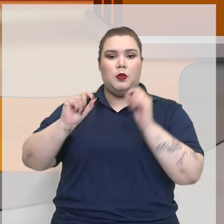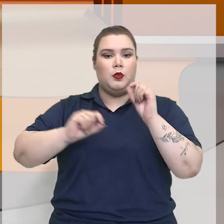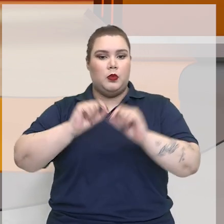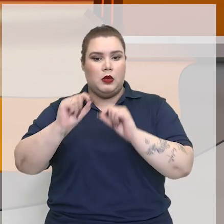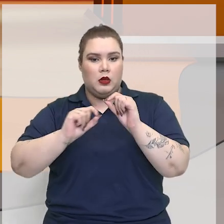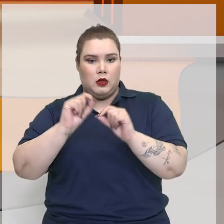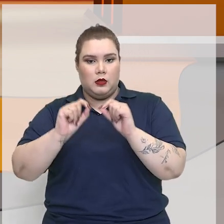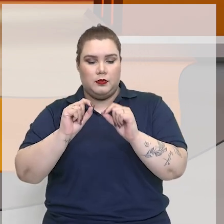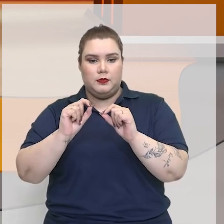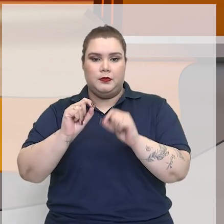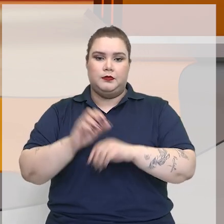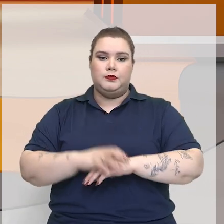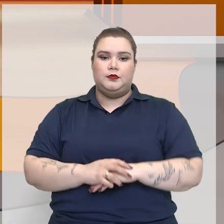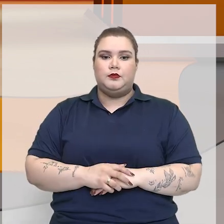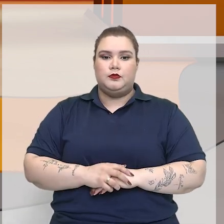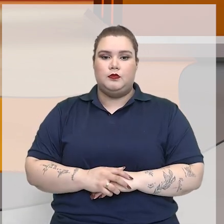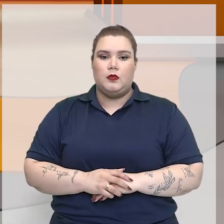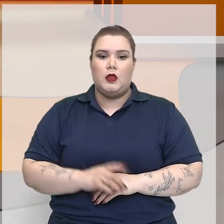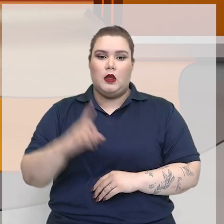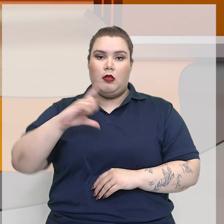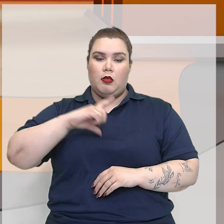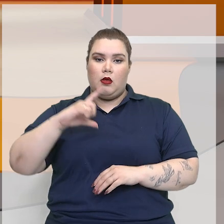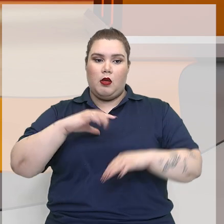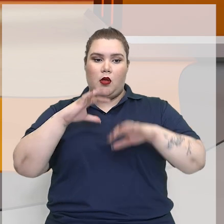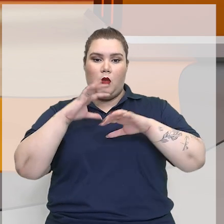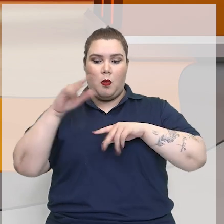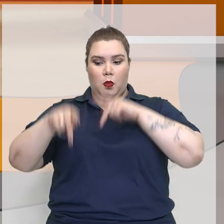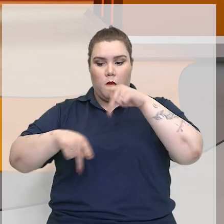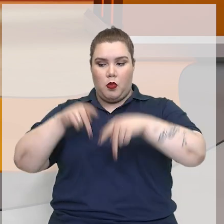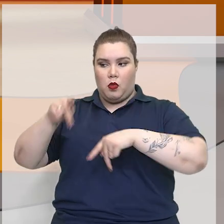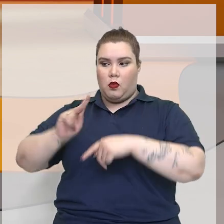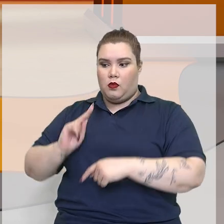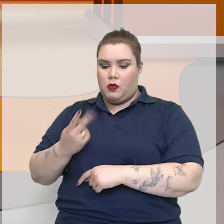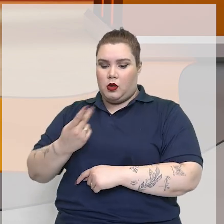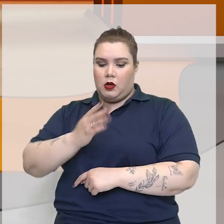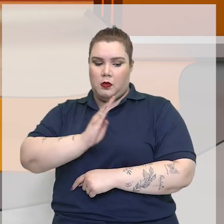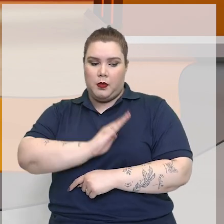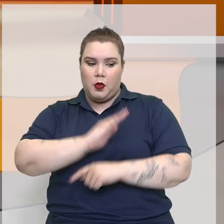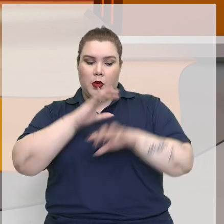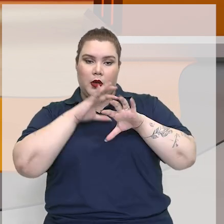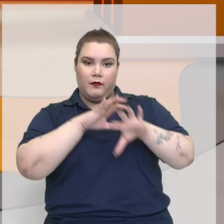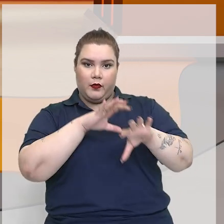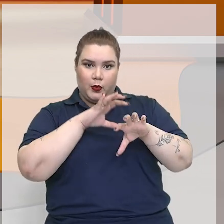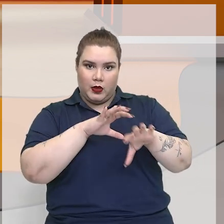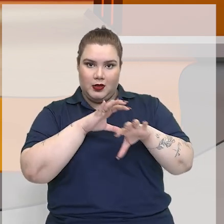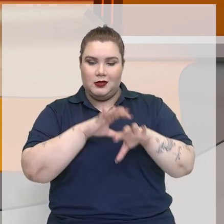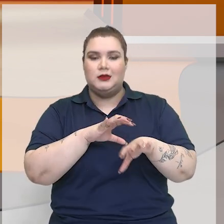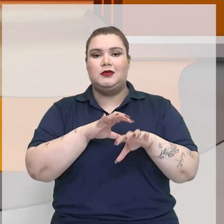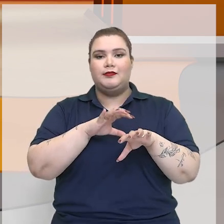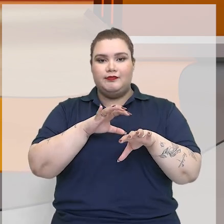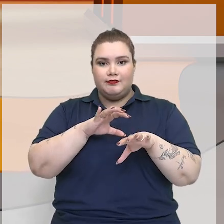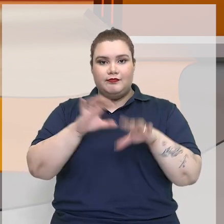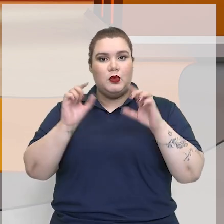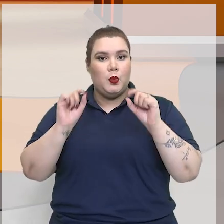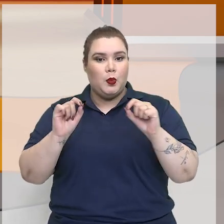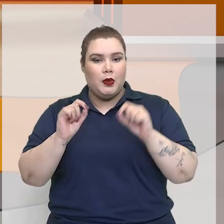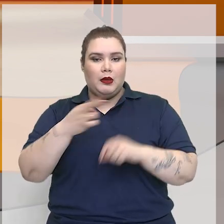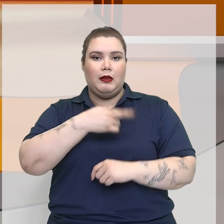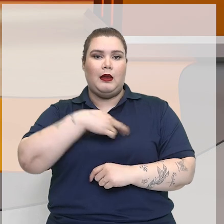quê? A influência do povo hebraico, né, dentro